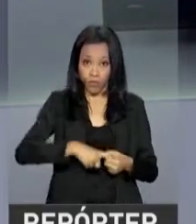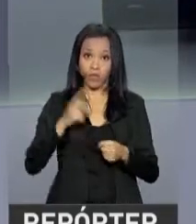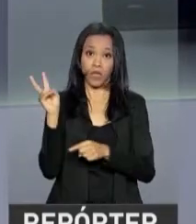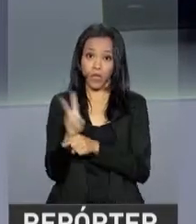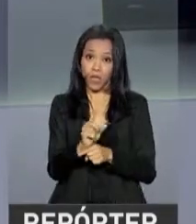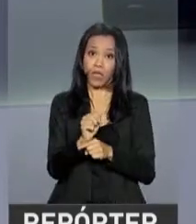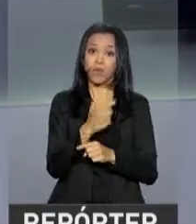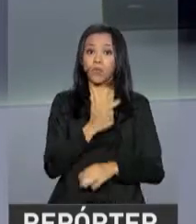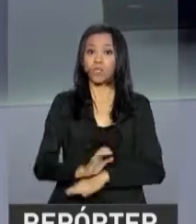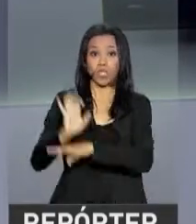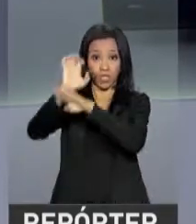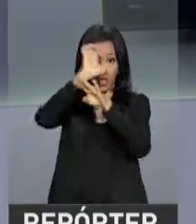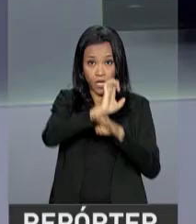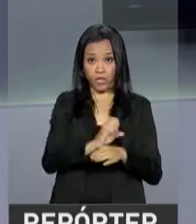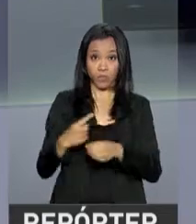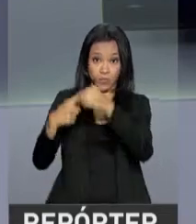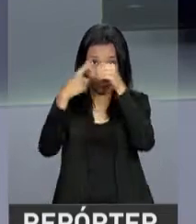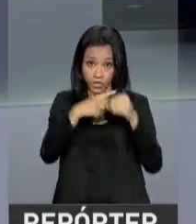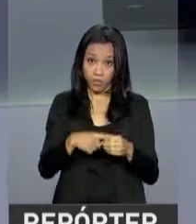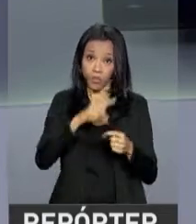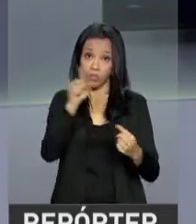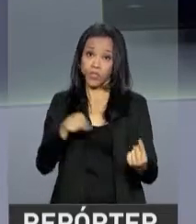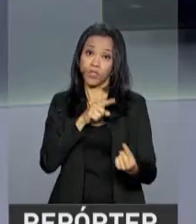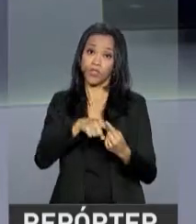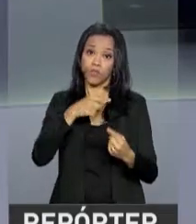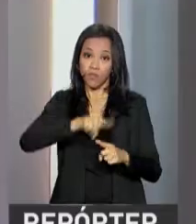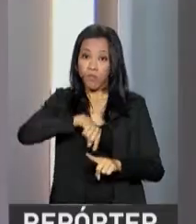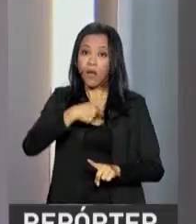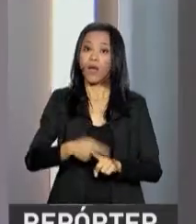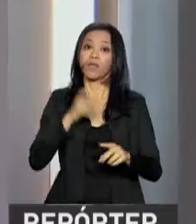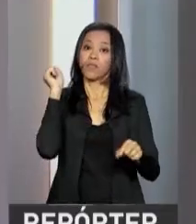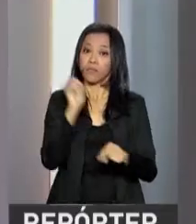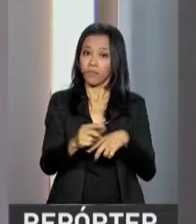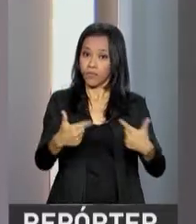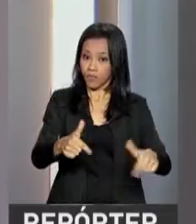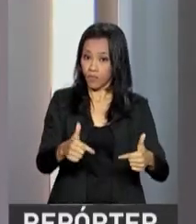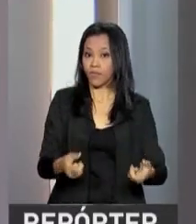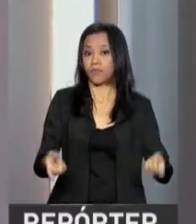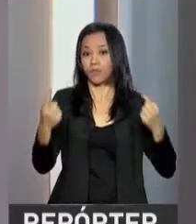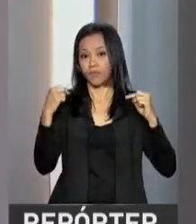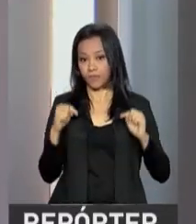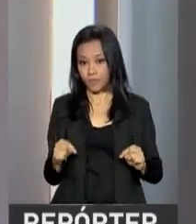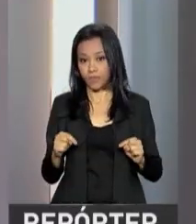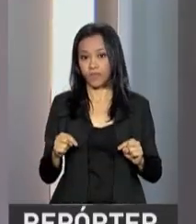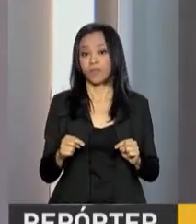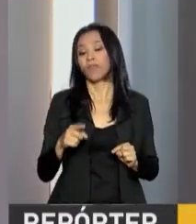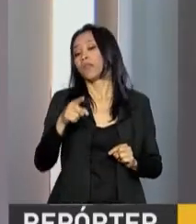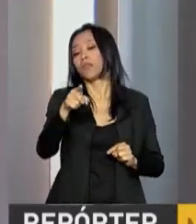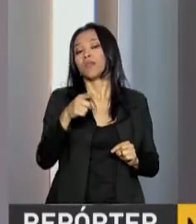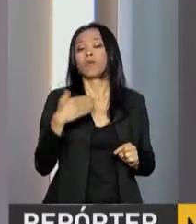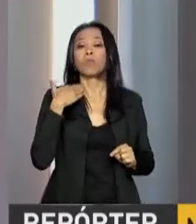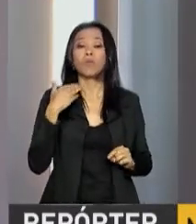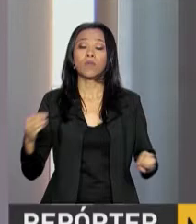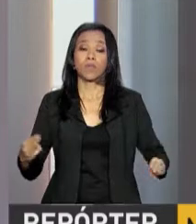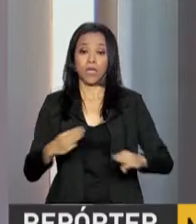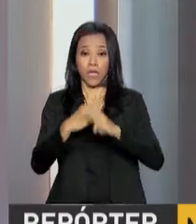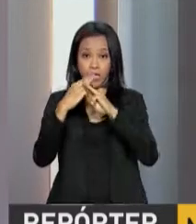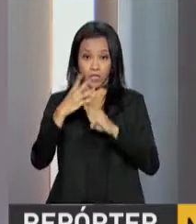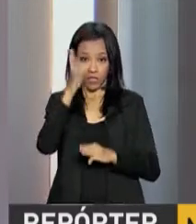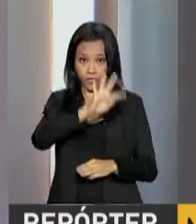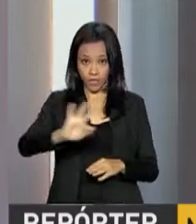e municípios para gerar mais emprego e renda a caixa econômica federal também para